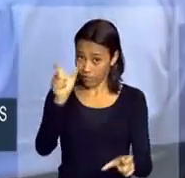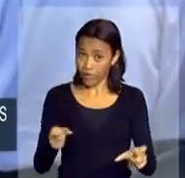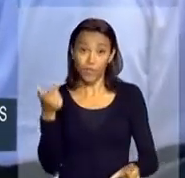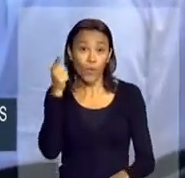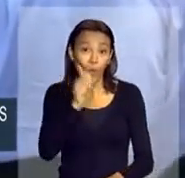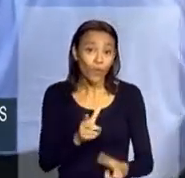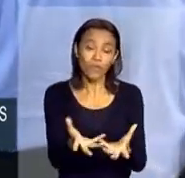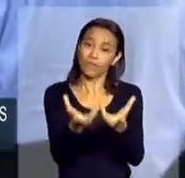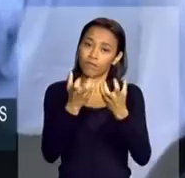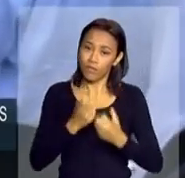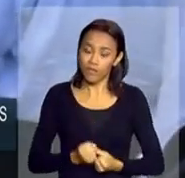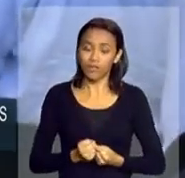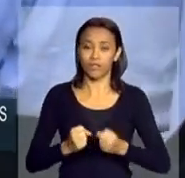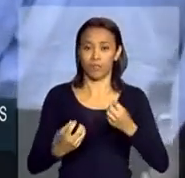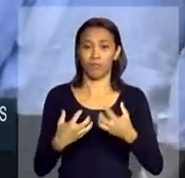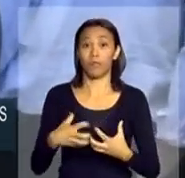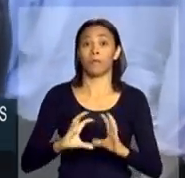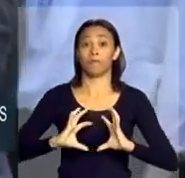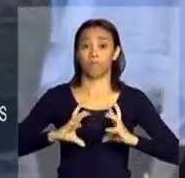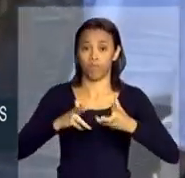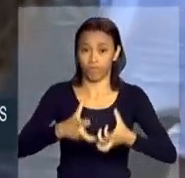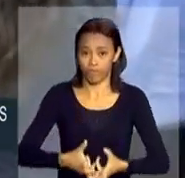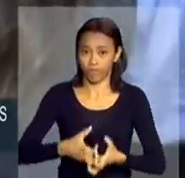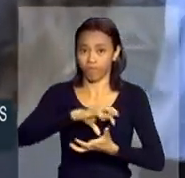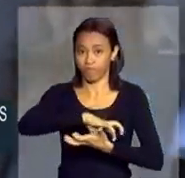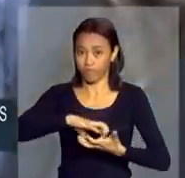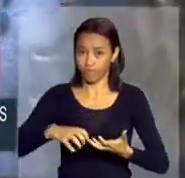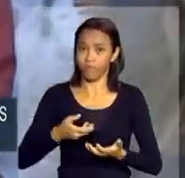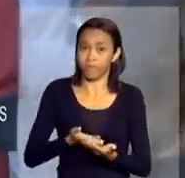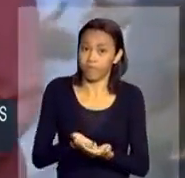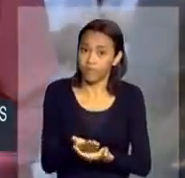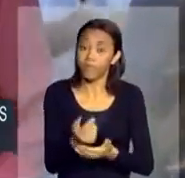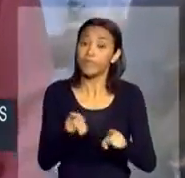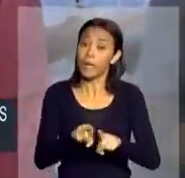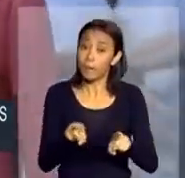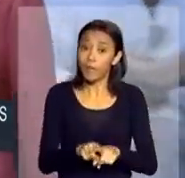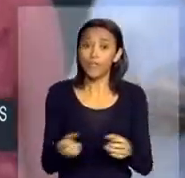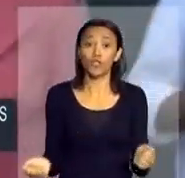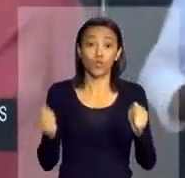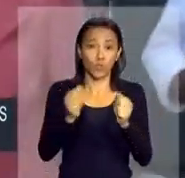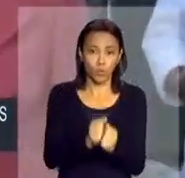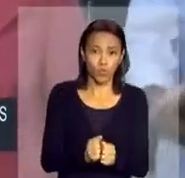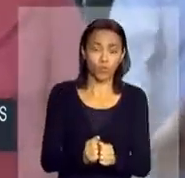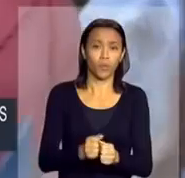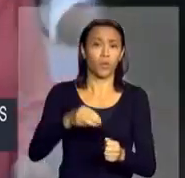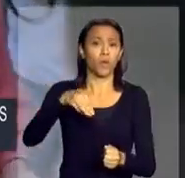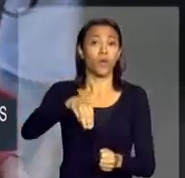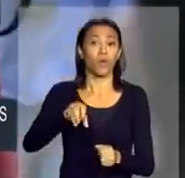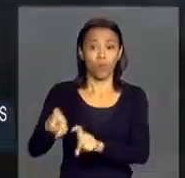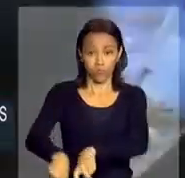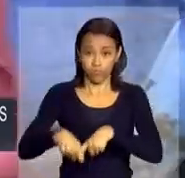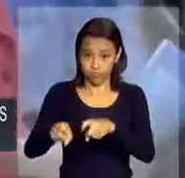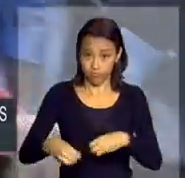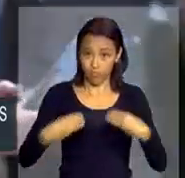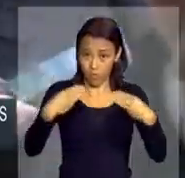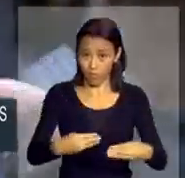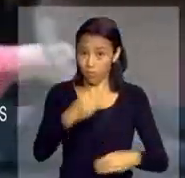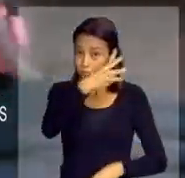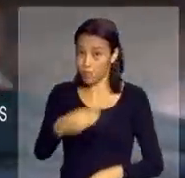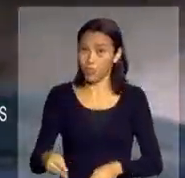de autoridades. Ela está acompanhada também do ministro do Desenvolvimento Agrário, Pep